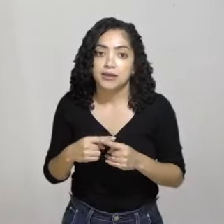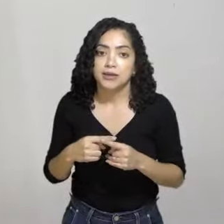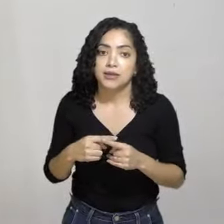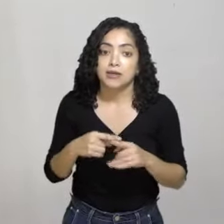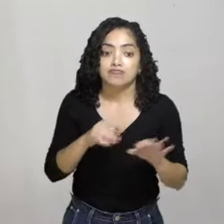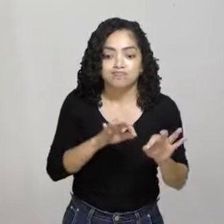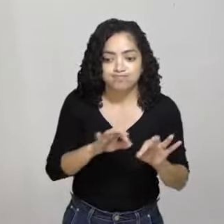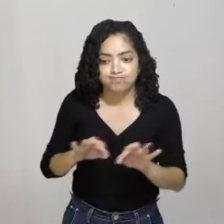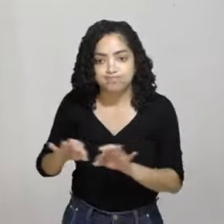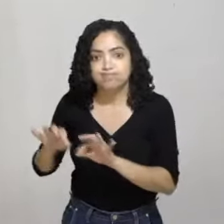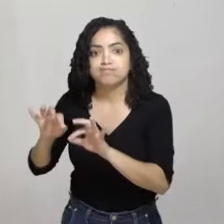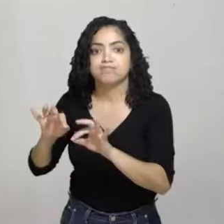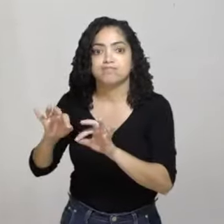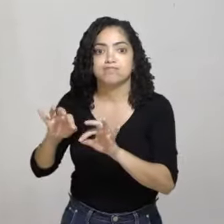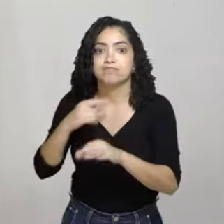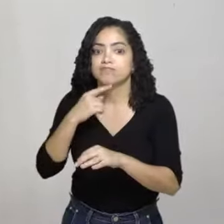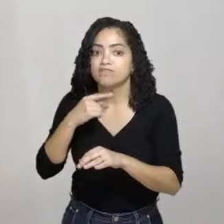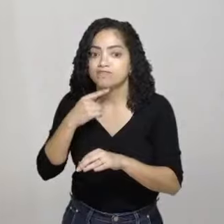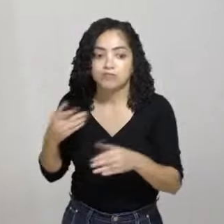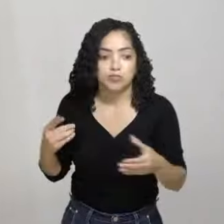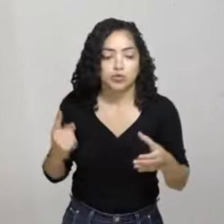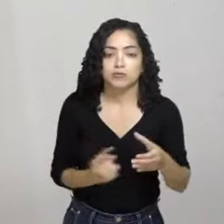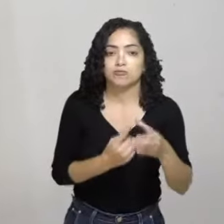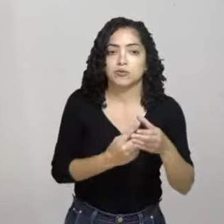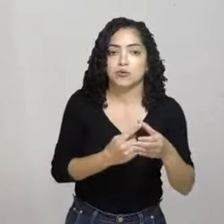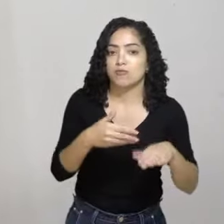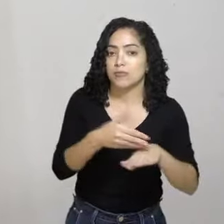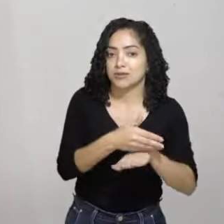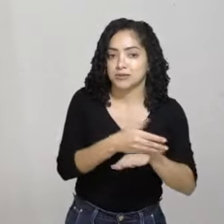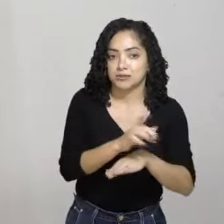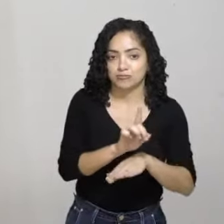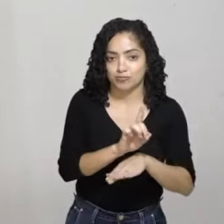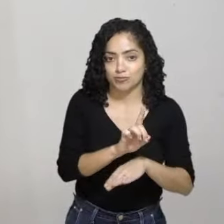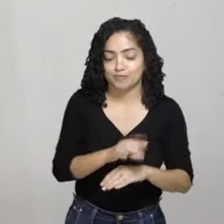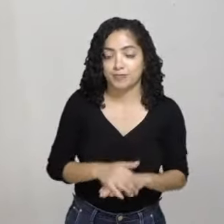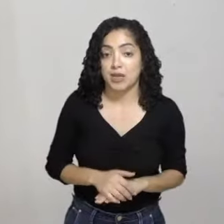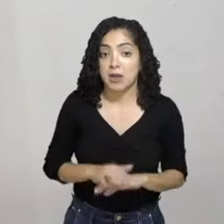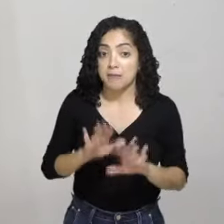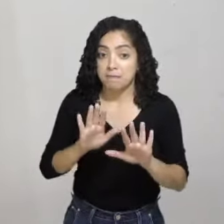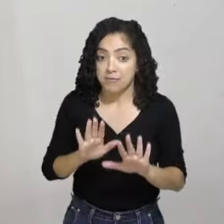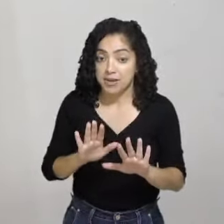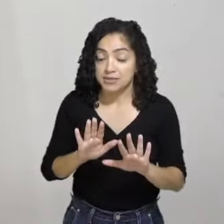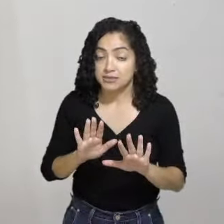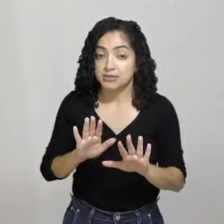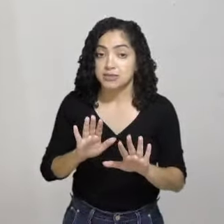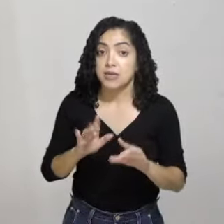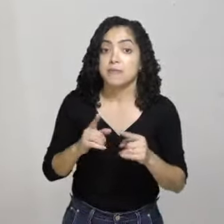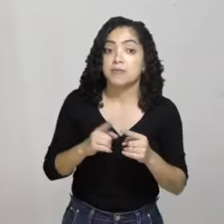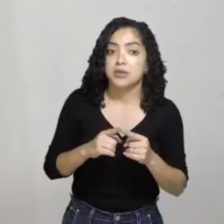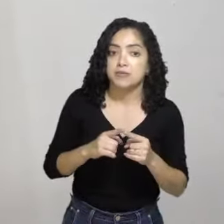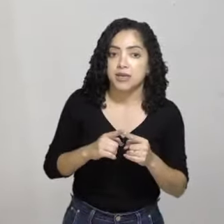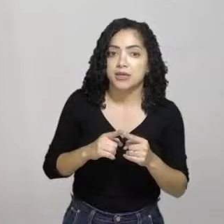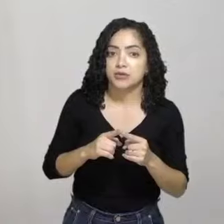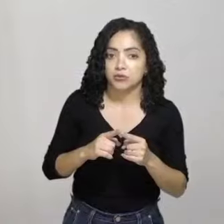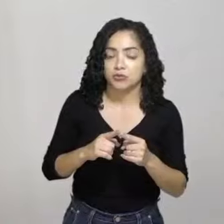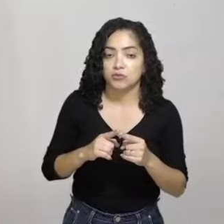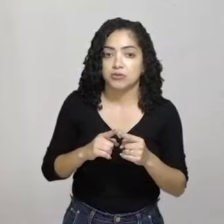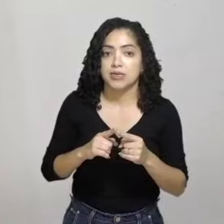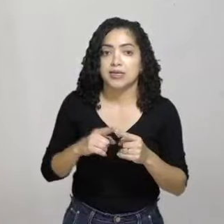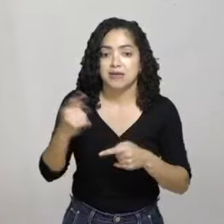ativamente e não ser membro dessas comissões. Eu queria primeiro colocar que eu acho que é totalmente intempestivo a gente votar